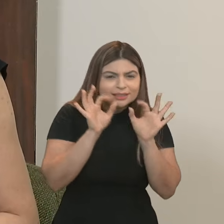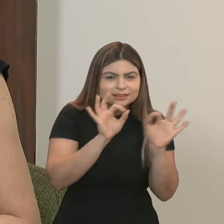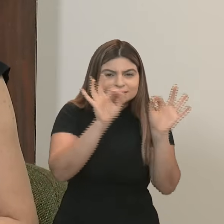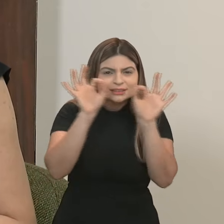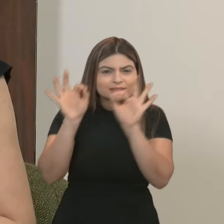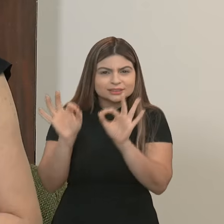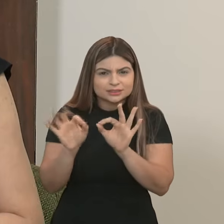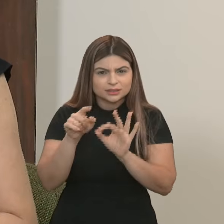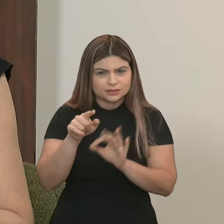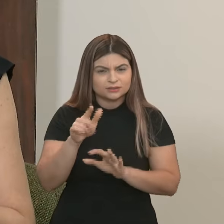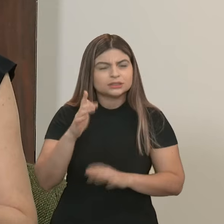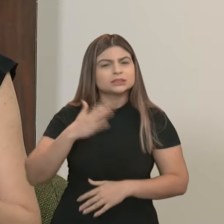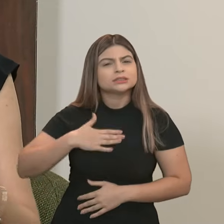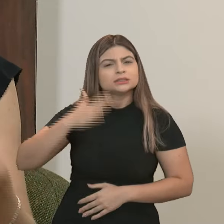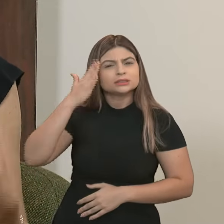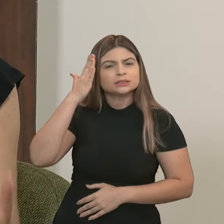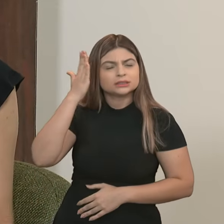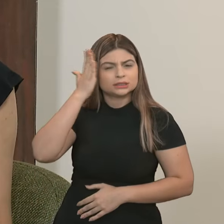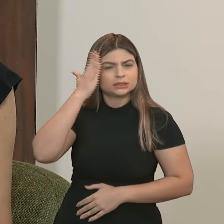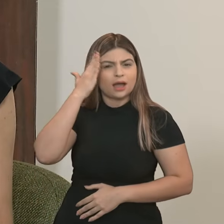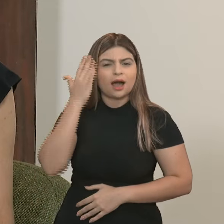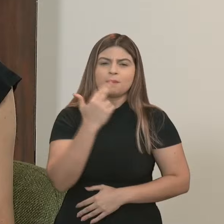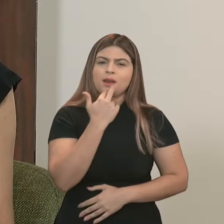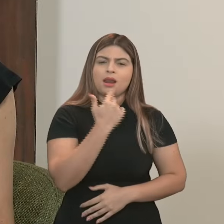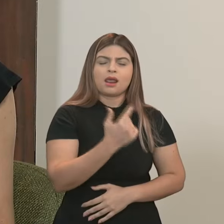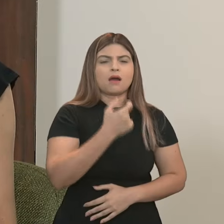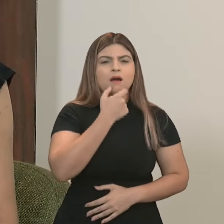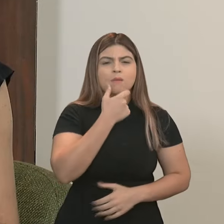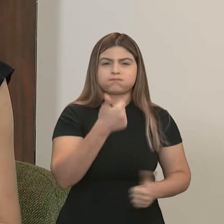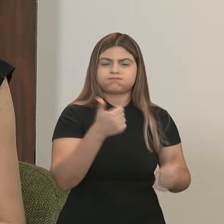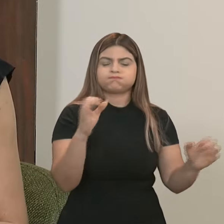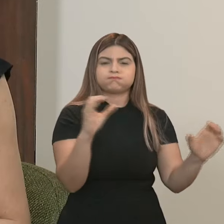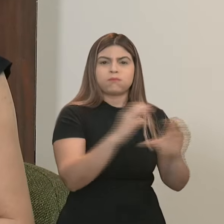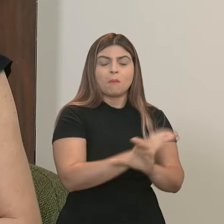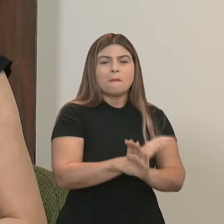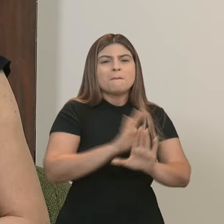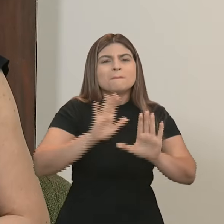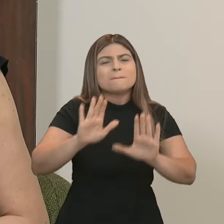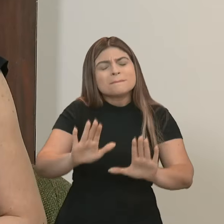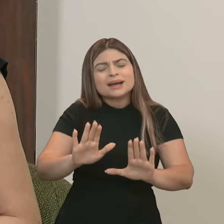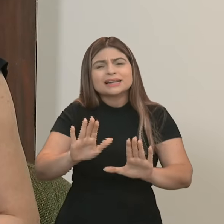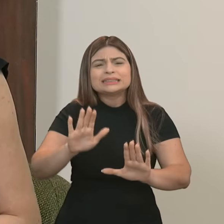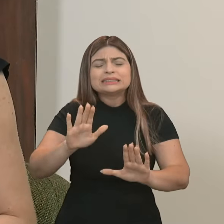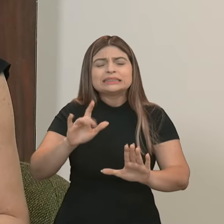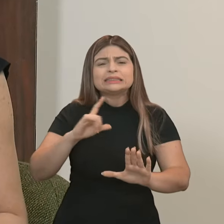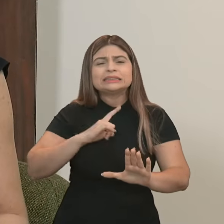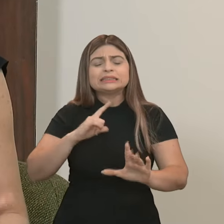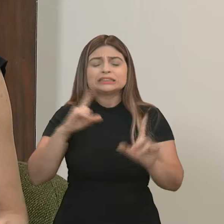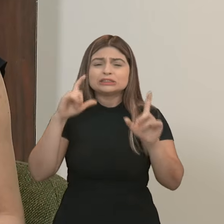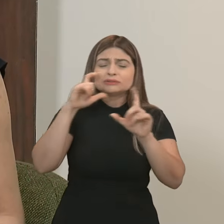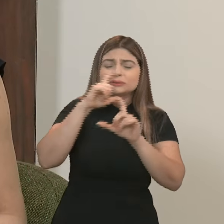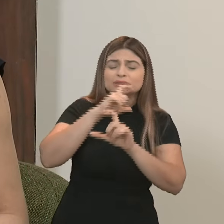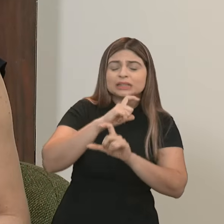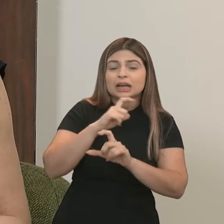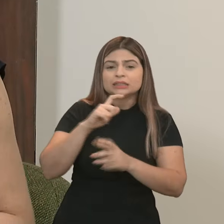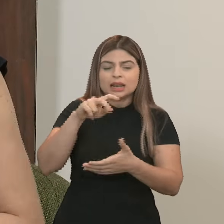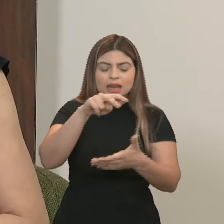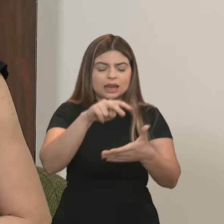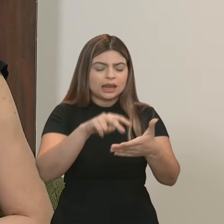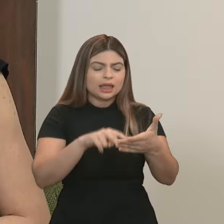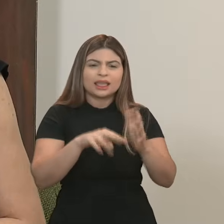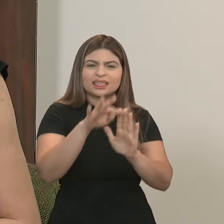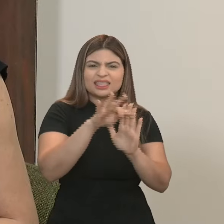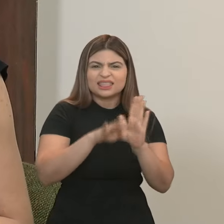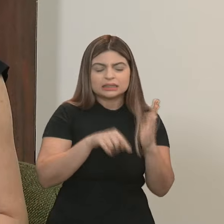telespectadores. Vocês são daquelas pessoas que já sabem um pouquinho do inglês, mas ainda têm dificuldades para ler um texto e entender quando ele está